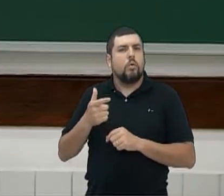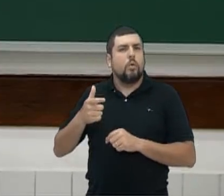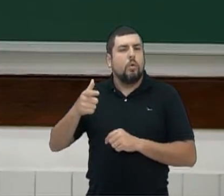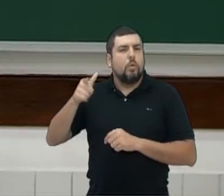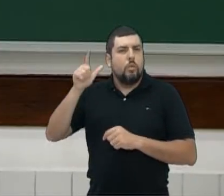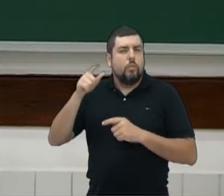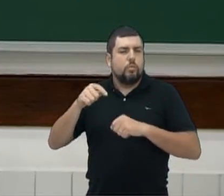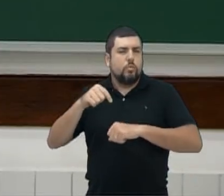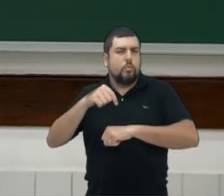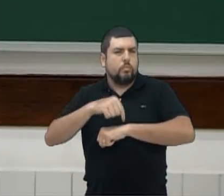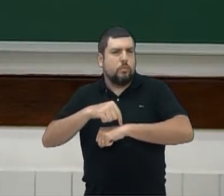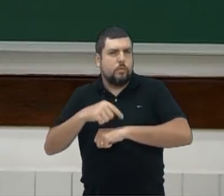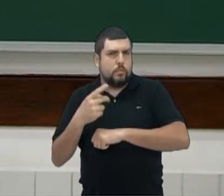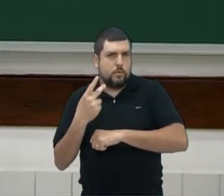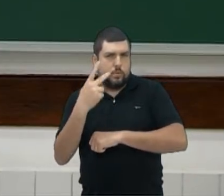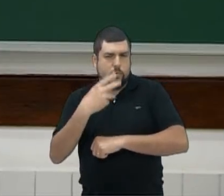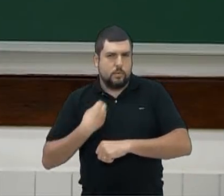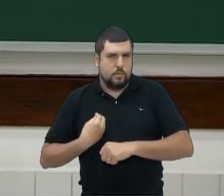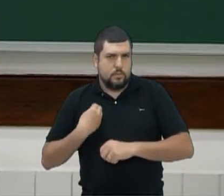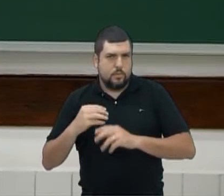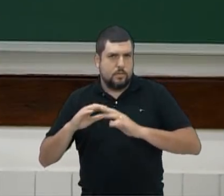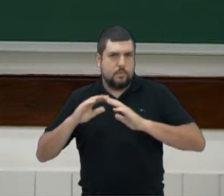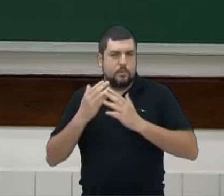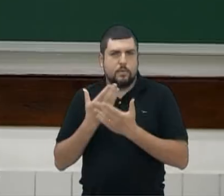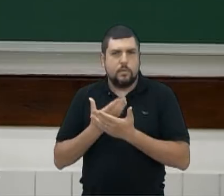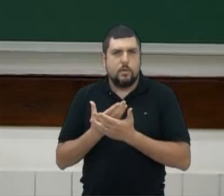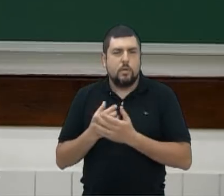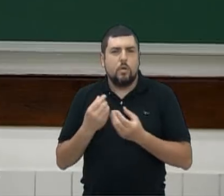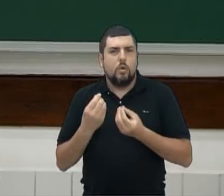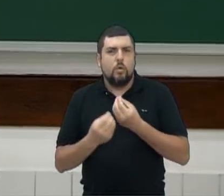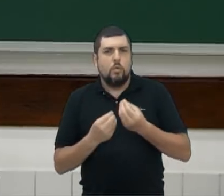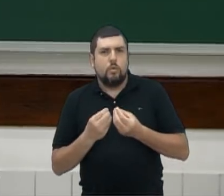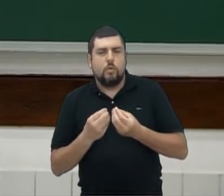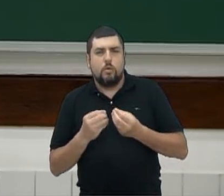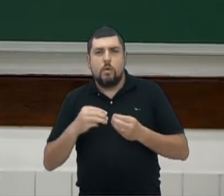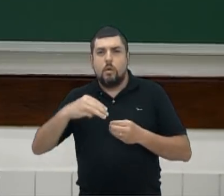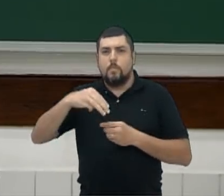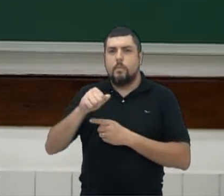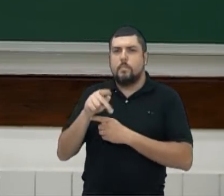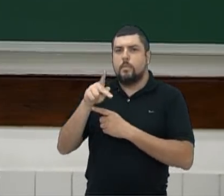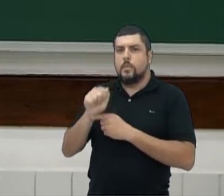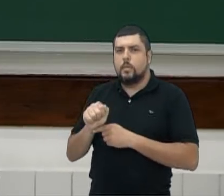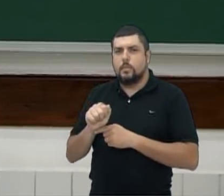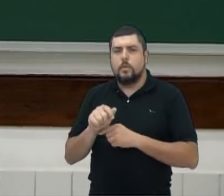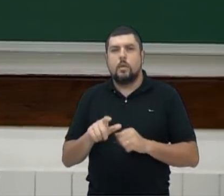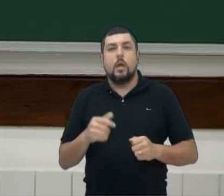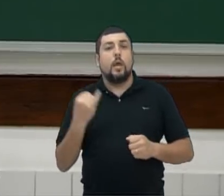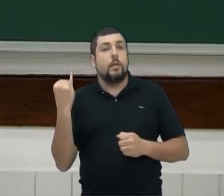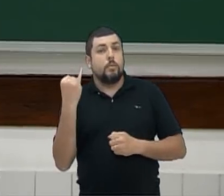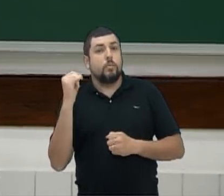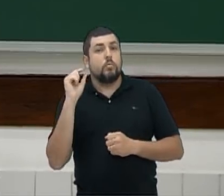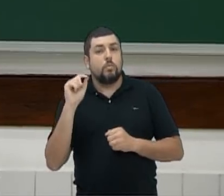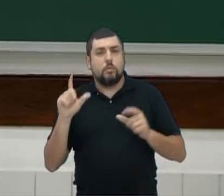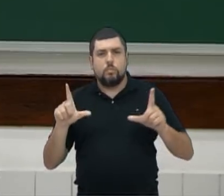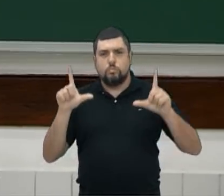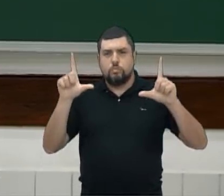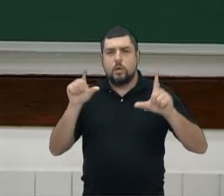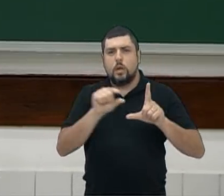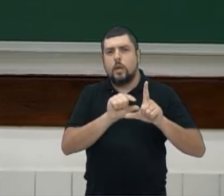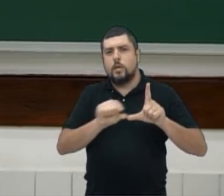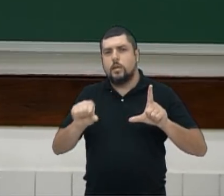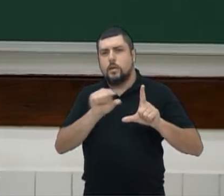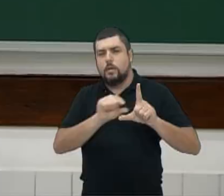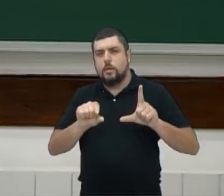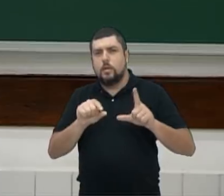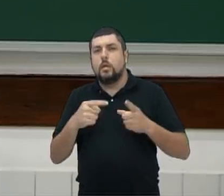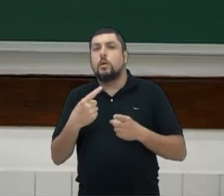leitura cartográfica. E é importante que você, ao olhar para um mapa, você também localize a legenda, porque a legenda é a parte